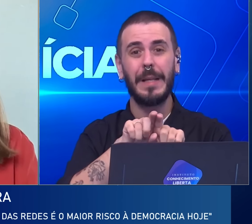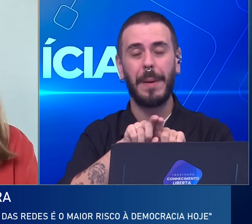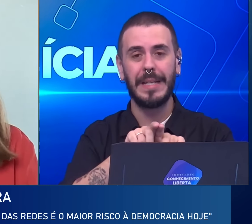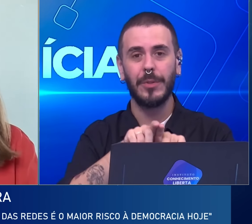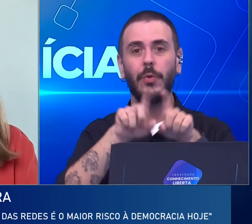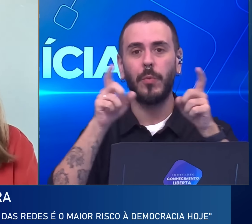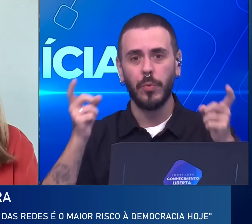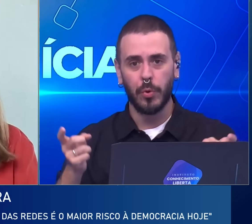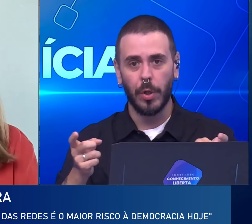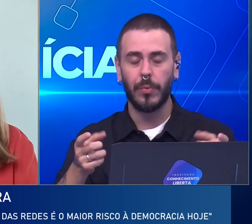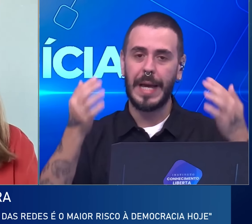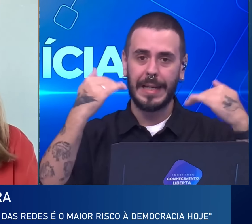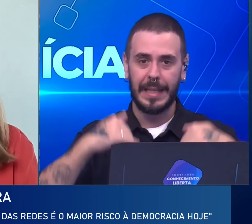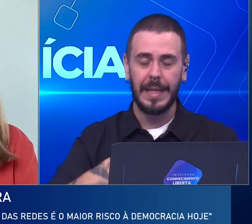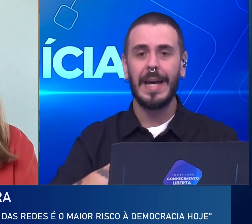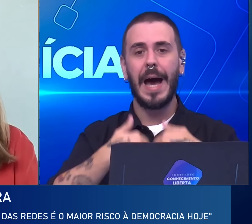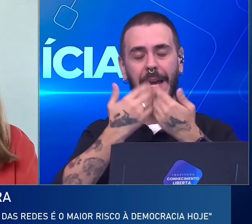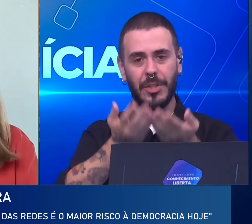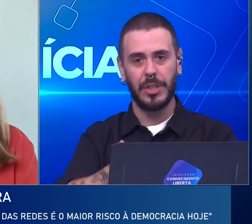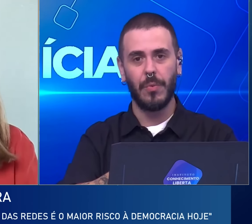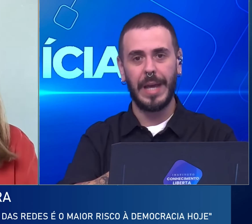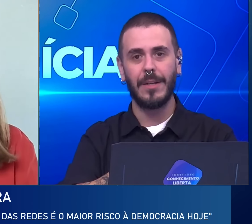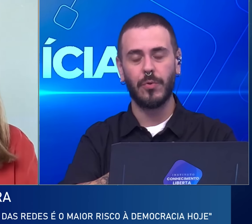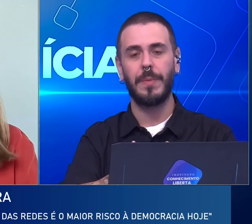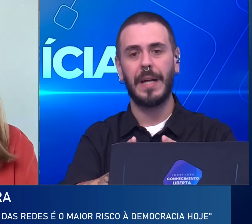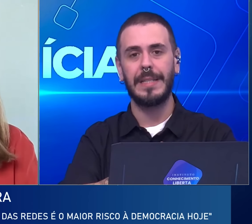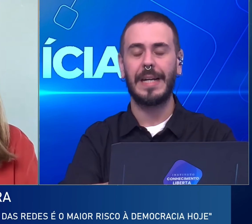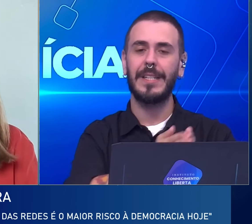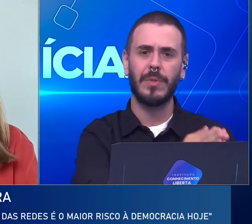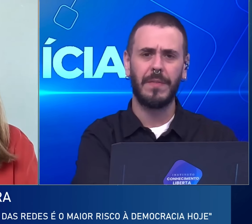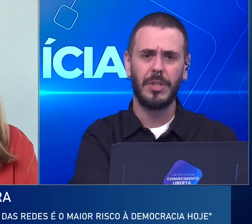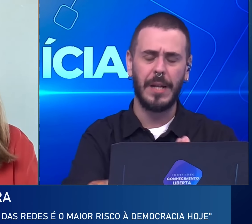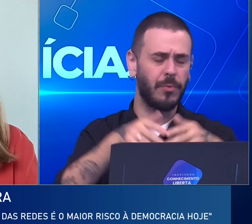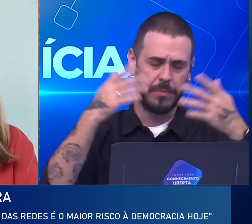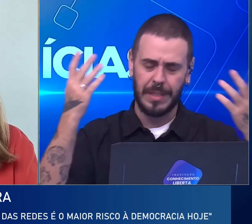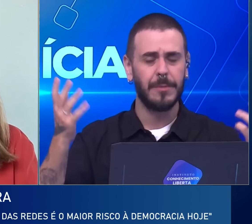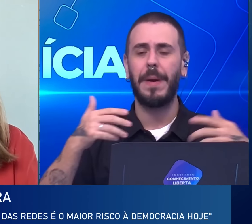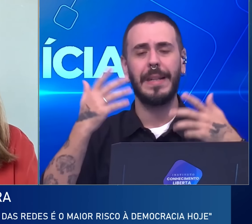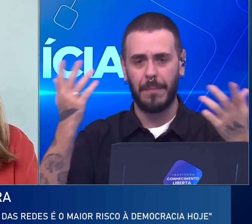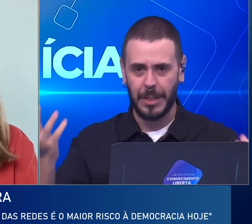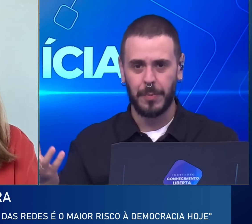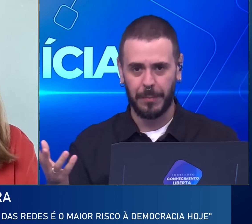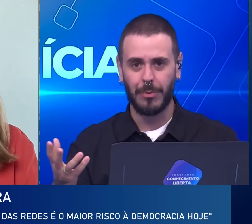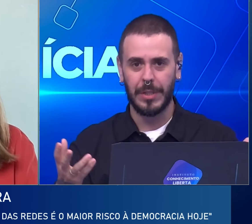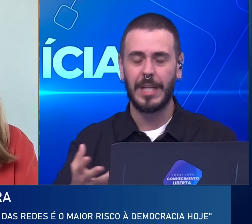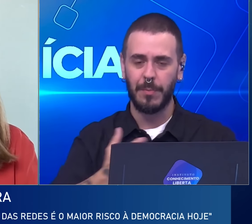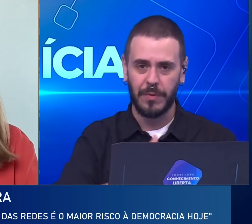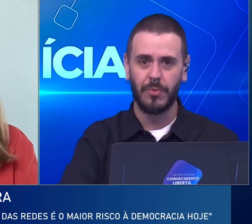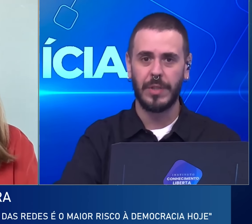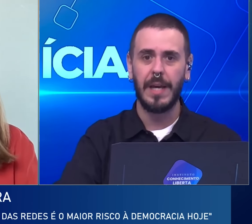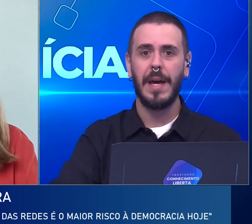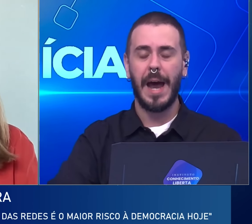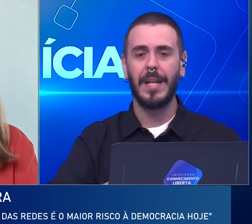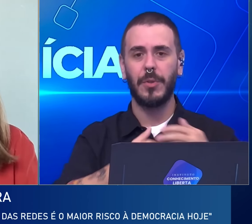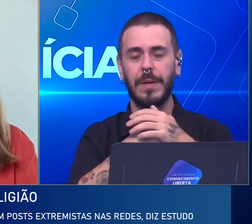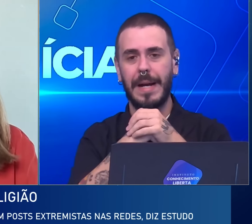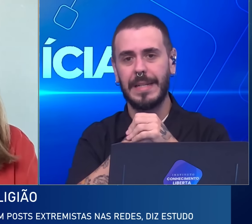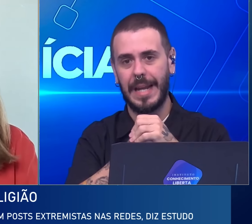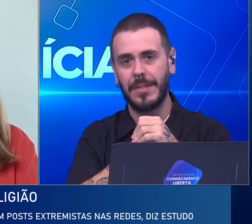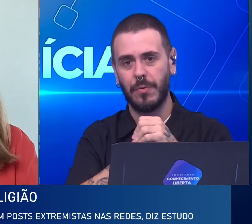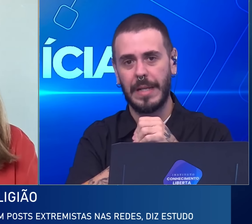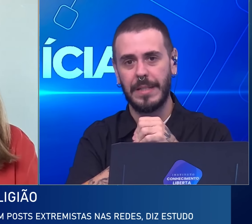projeto é parecido no mundo todo e a aqui a religião que é instrumentalizada são os evangélicos espertamente Pelo bolsonarismo visto que é a